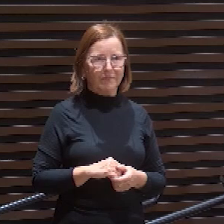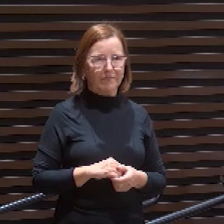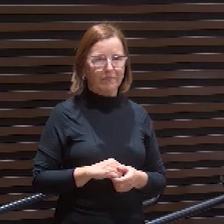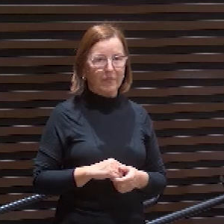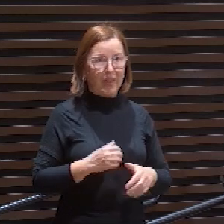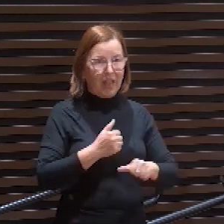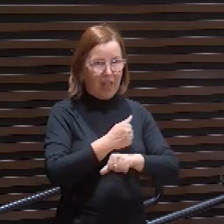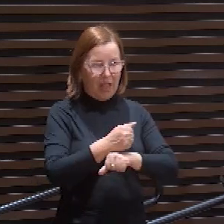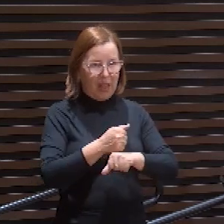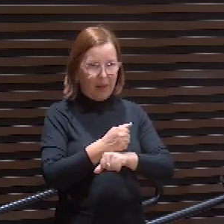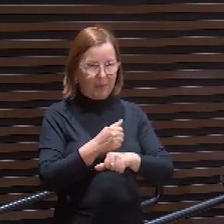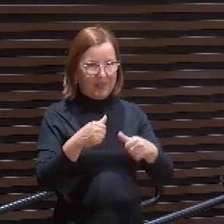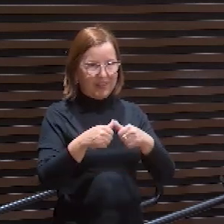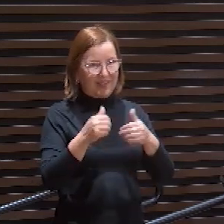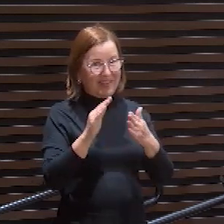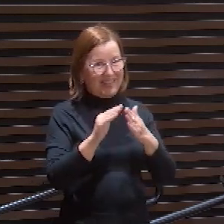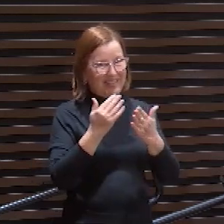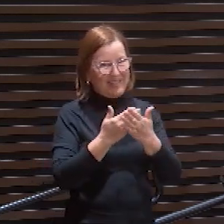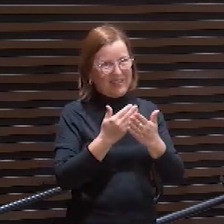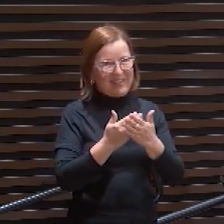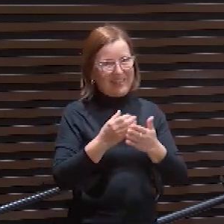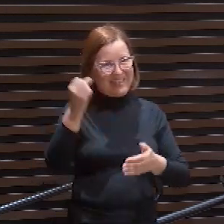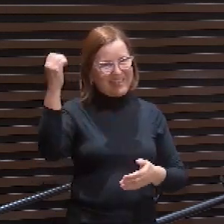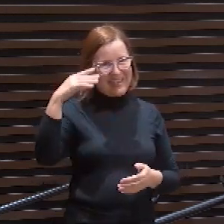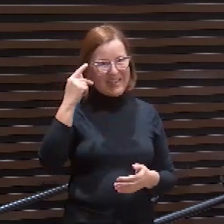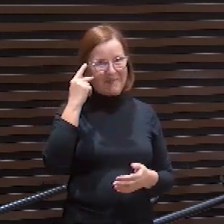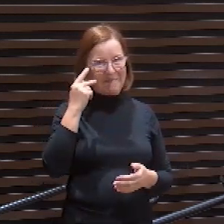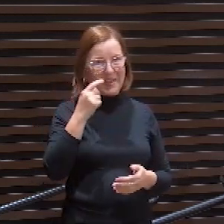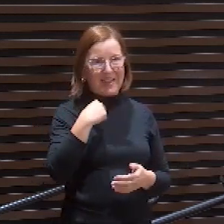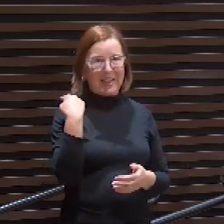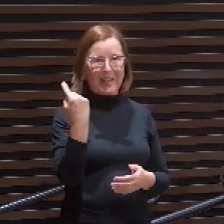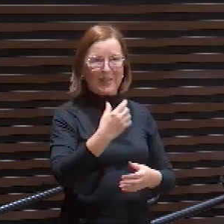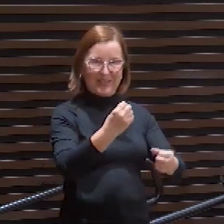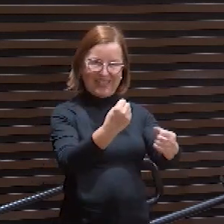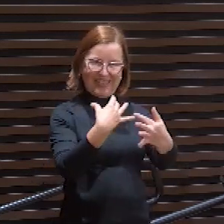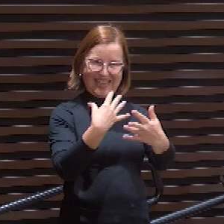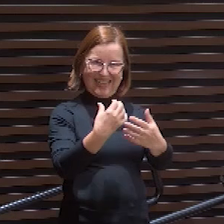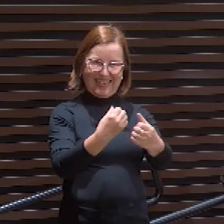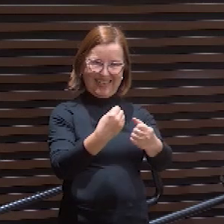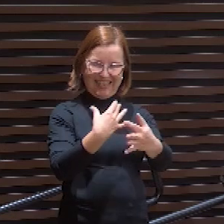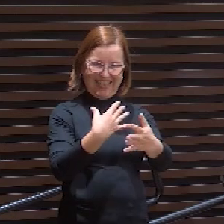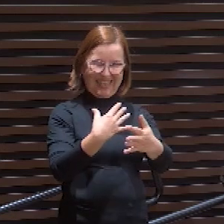Abraão estava na escola da graça para ensinar a gente